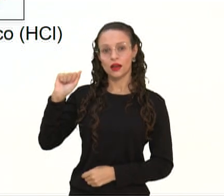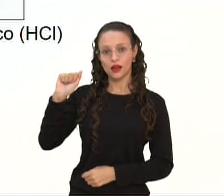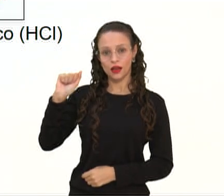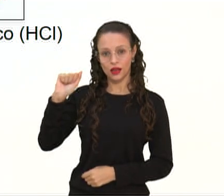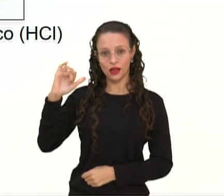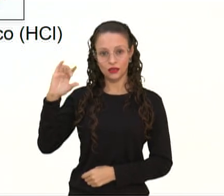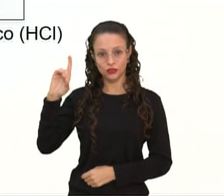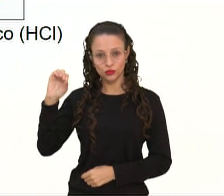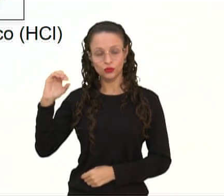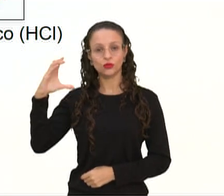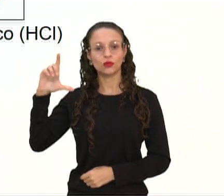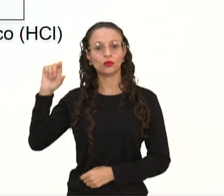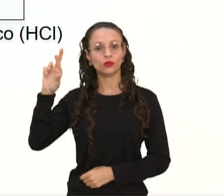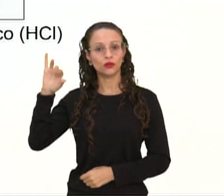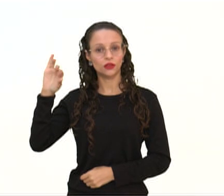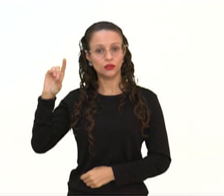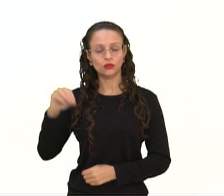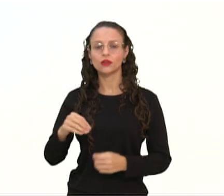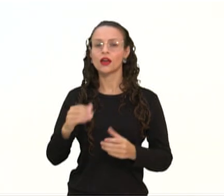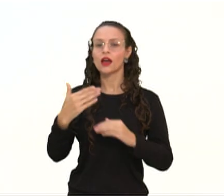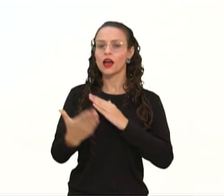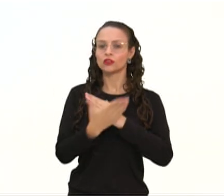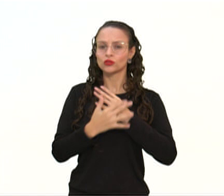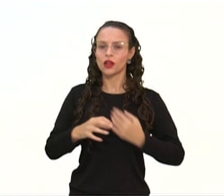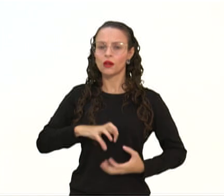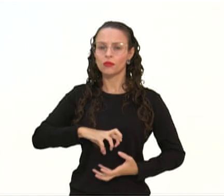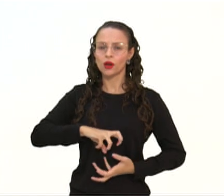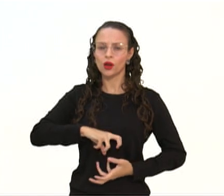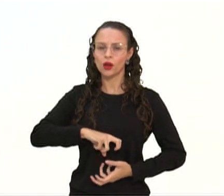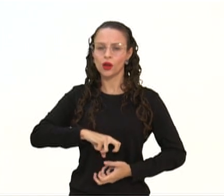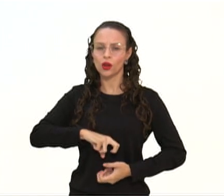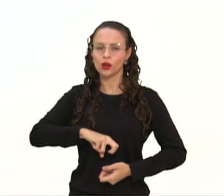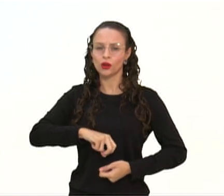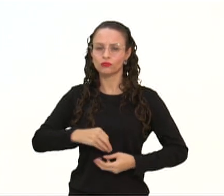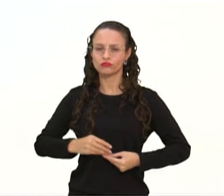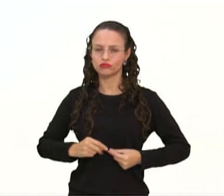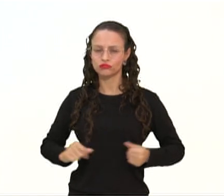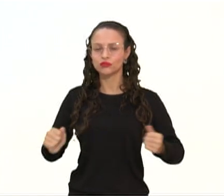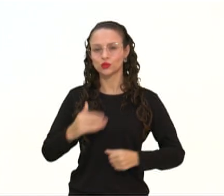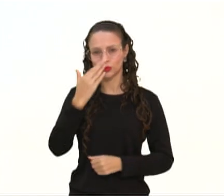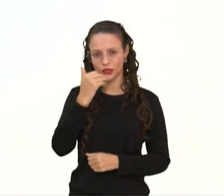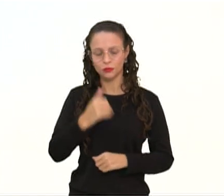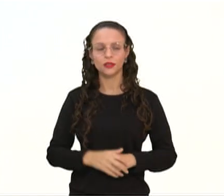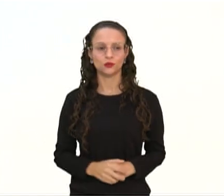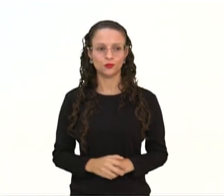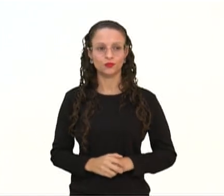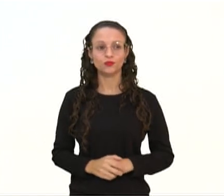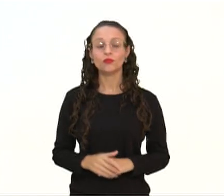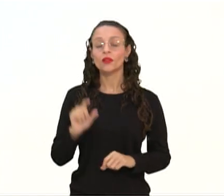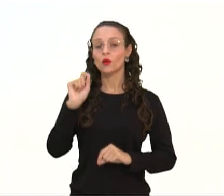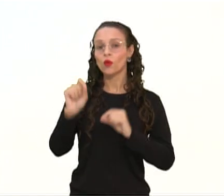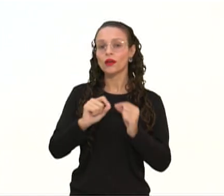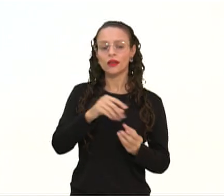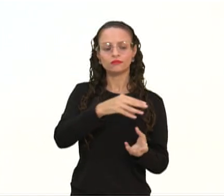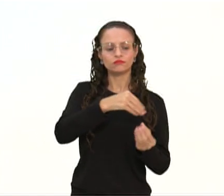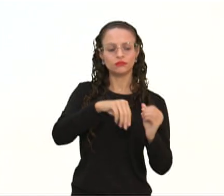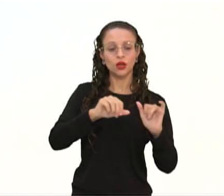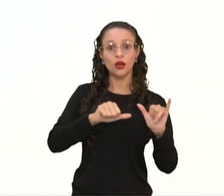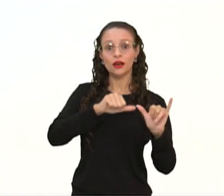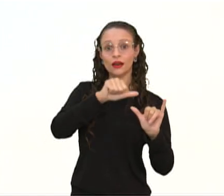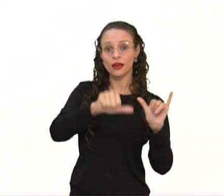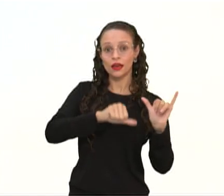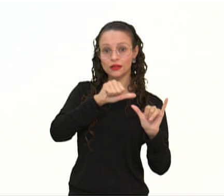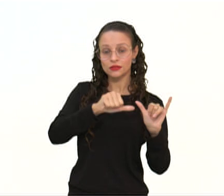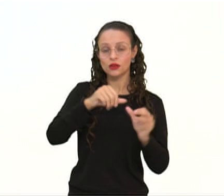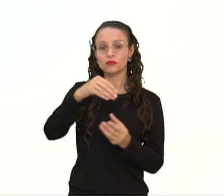digestão dos alimentos que a gente consome. Vamos falar agora um pouquinho sobre a reação de neutralização. Então, o que é isso? A reação